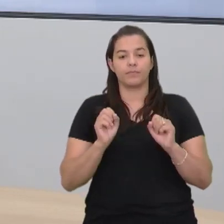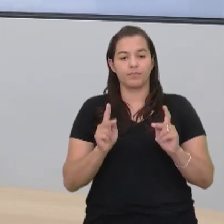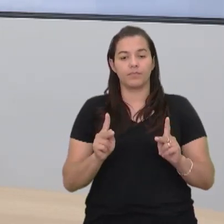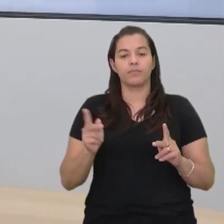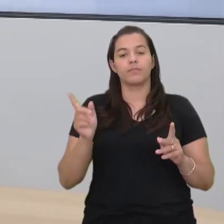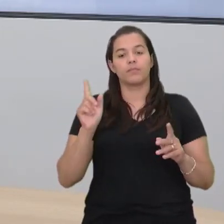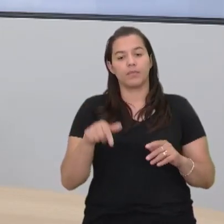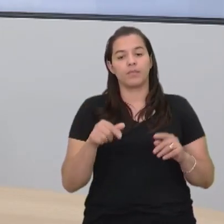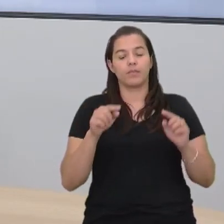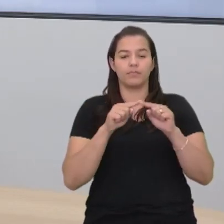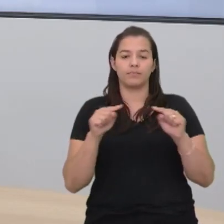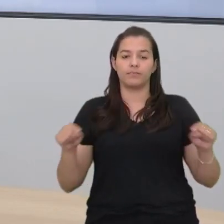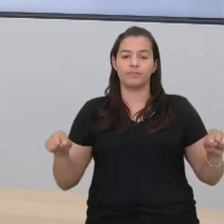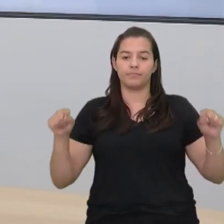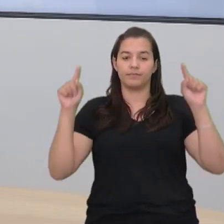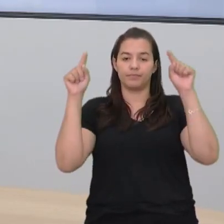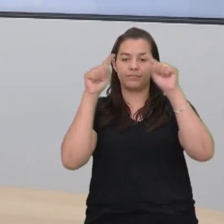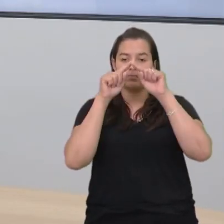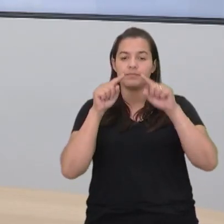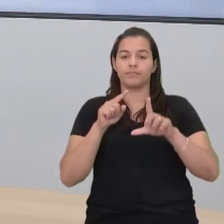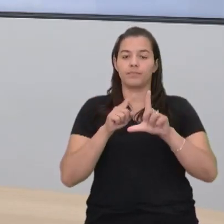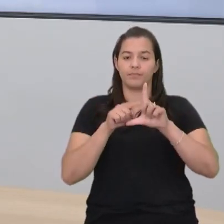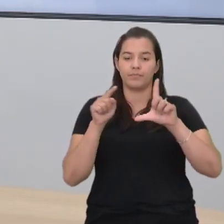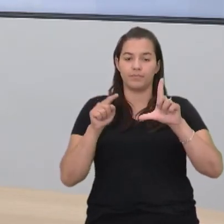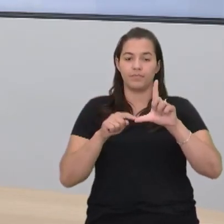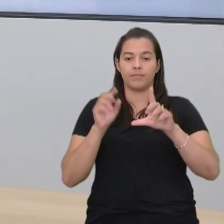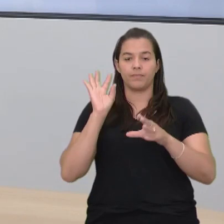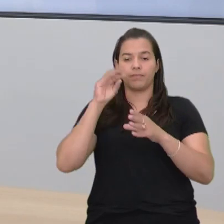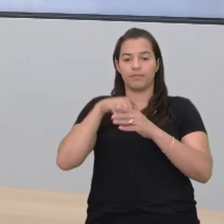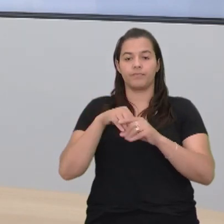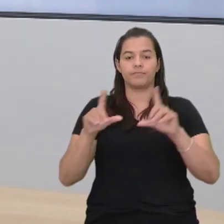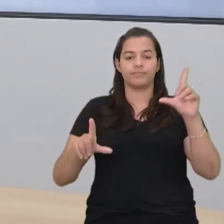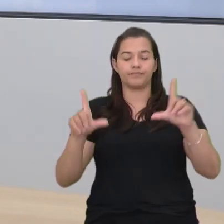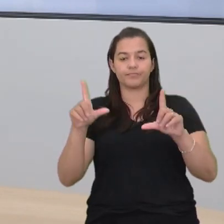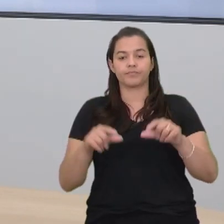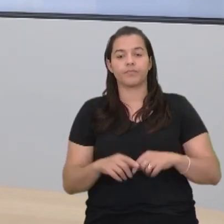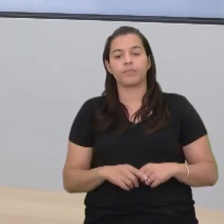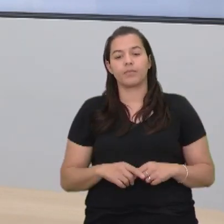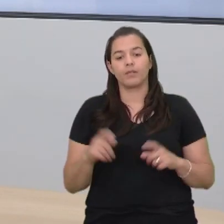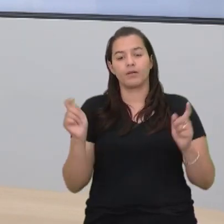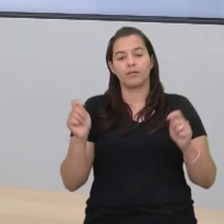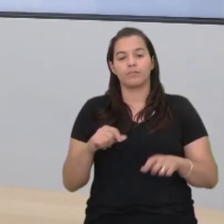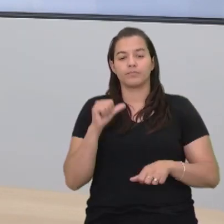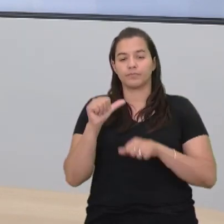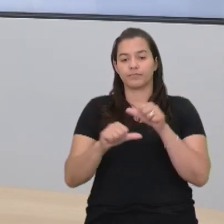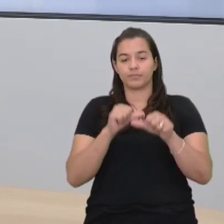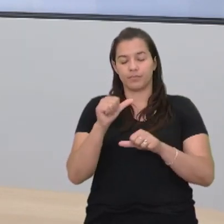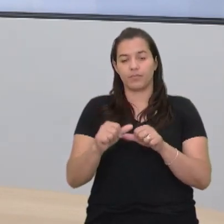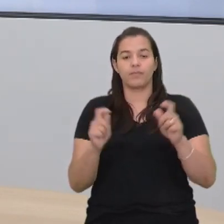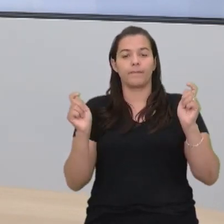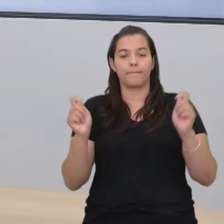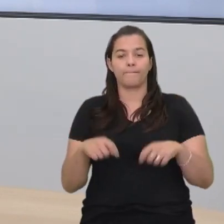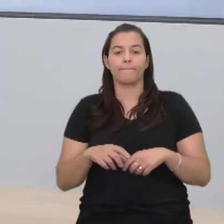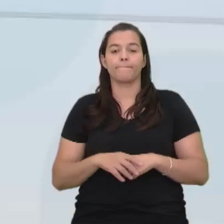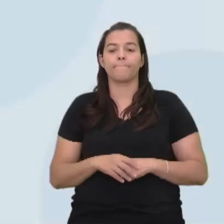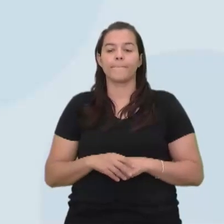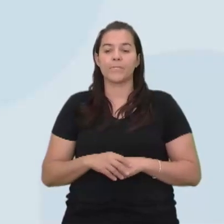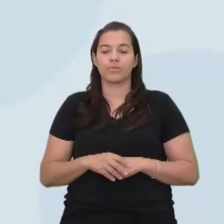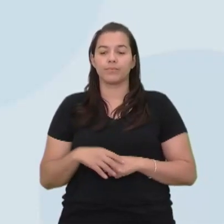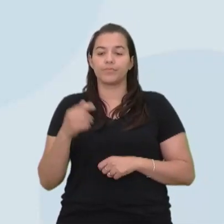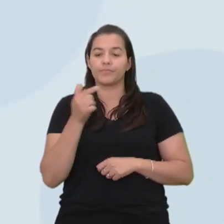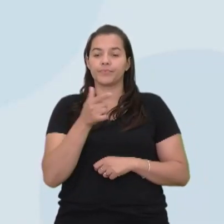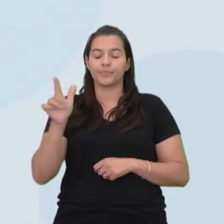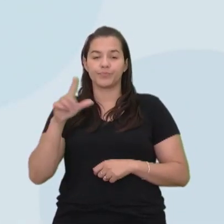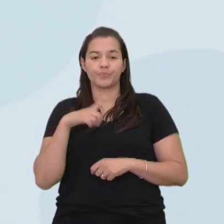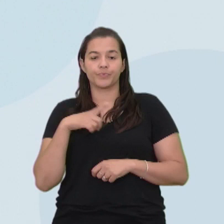Porque é um plano cartesiano limitado dentro da tela, tá bom? Mas você consegue mudar a quantidade de passos. Legal. Segunda coisa que tem